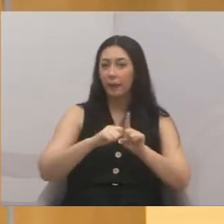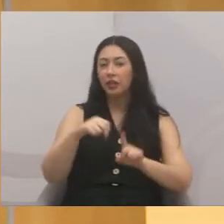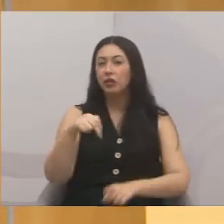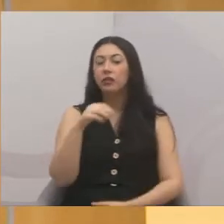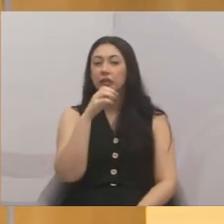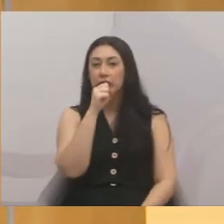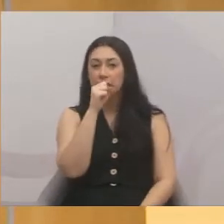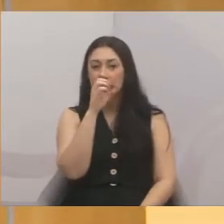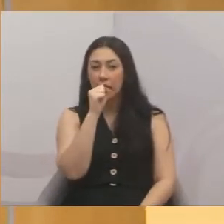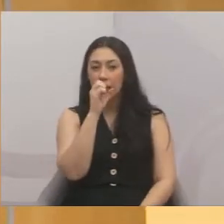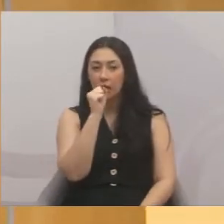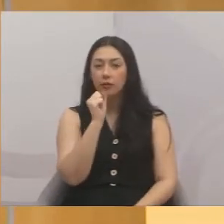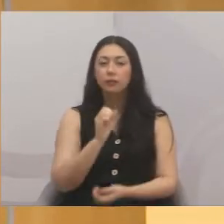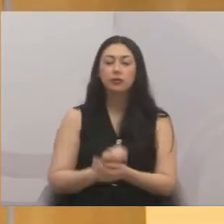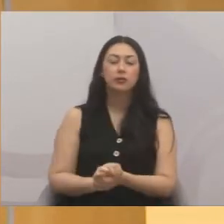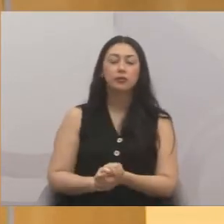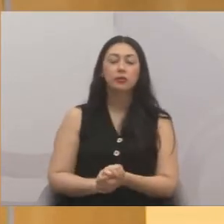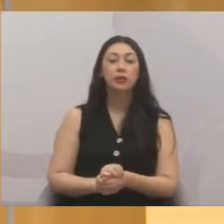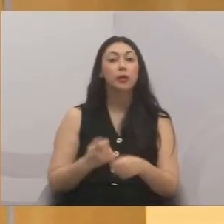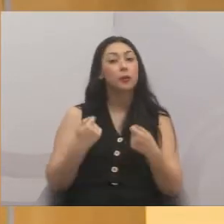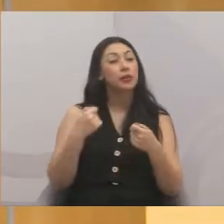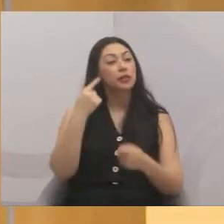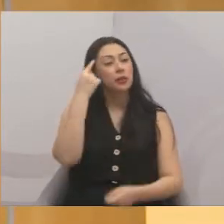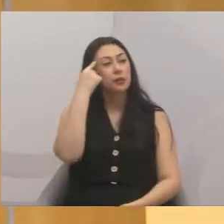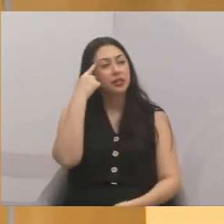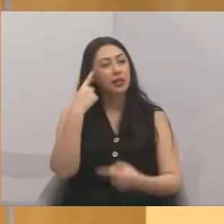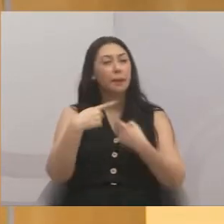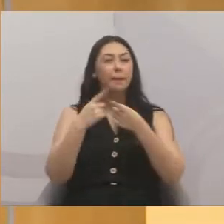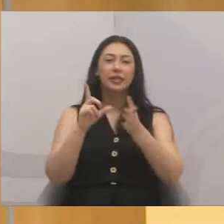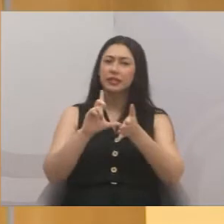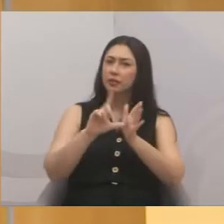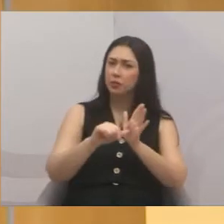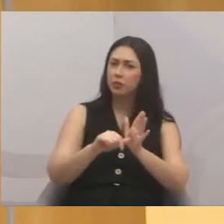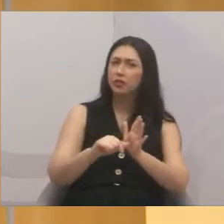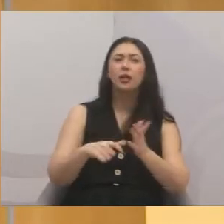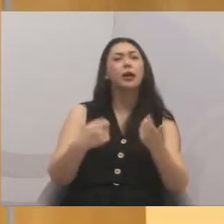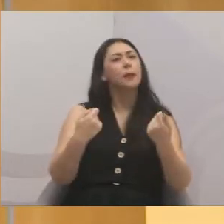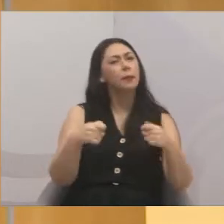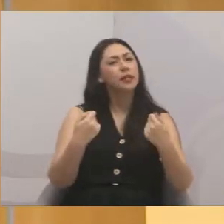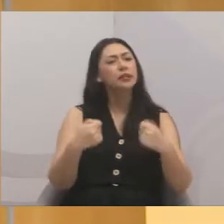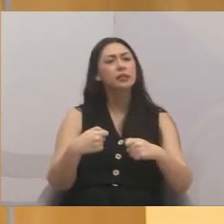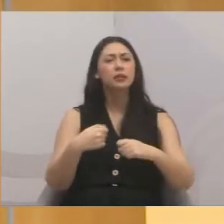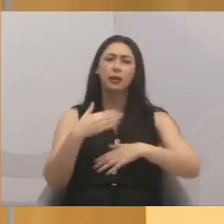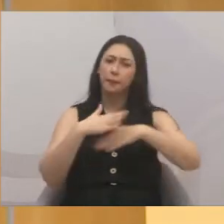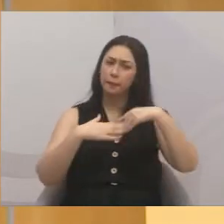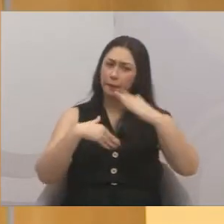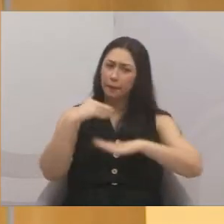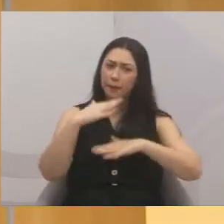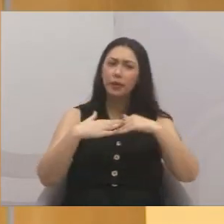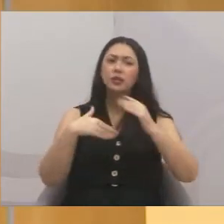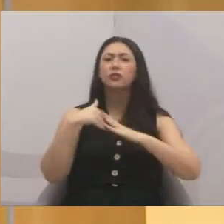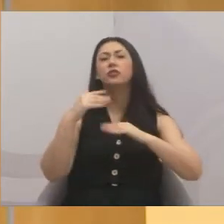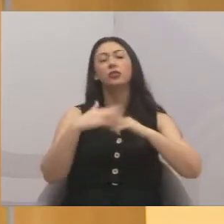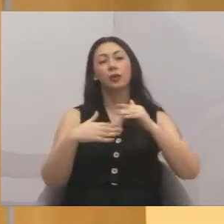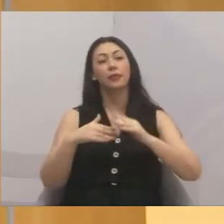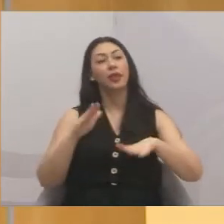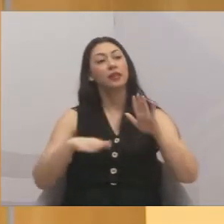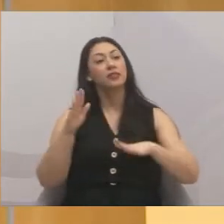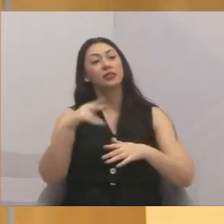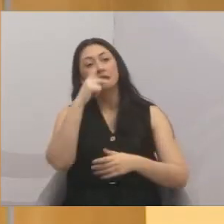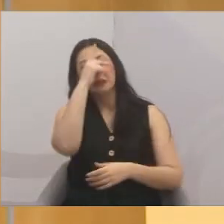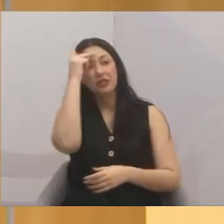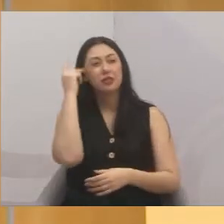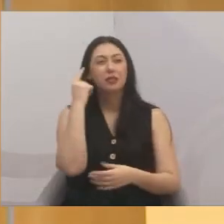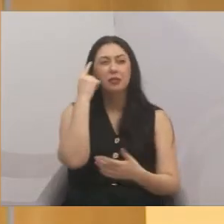trabalha a consciência negra, é para refletir. Mas, depois de refletir, a gente precisa tomar ações positivas. Talvez algumas pessoas estejam